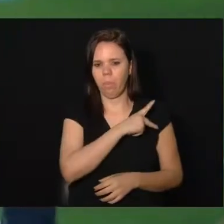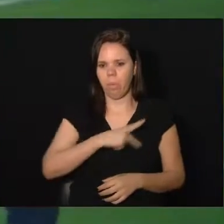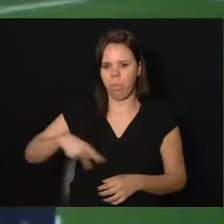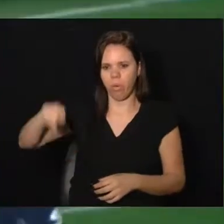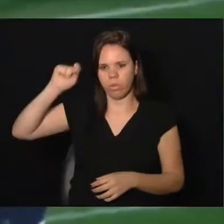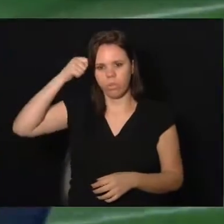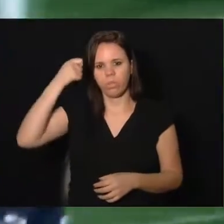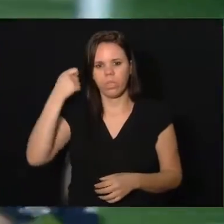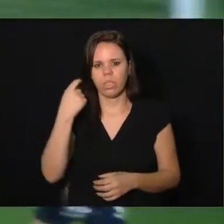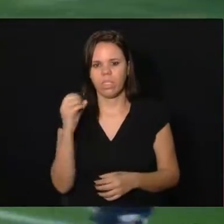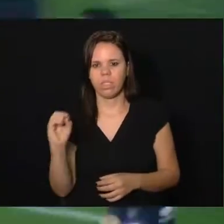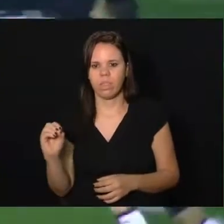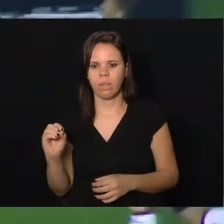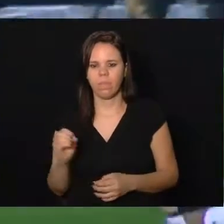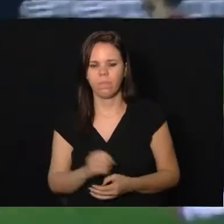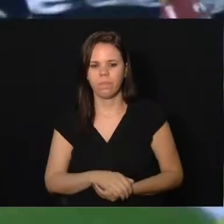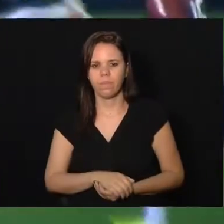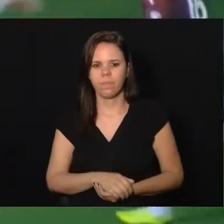Preta 0.